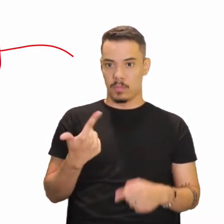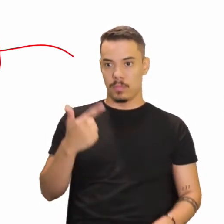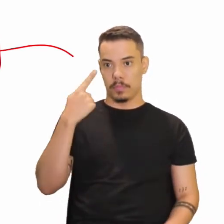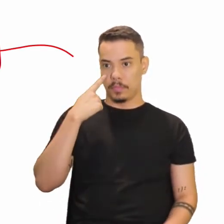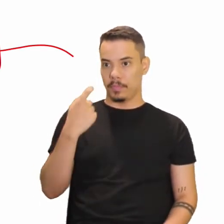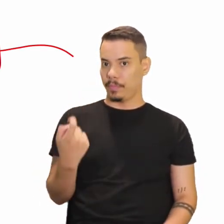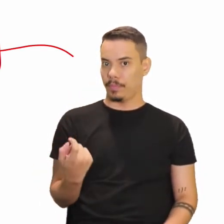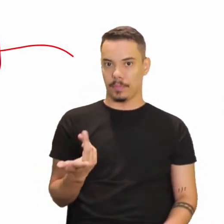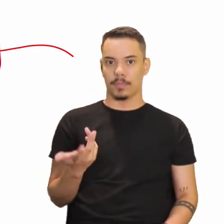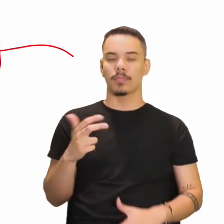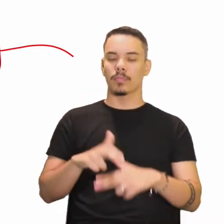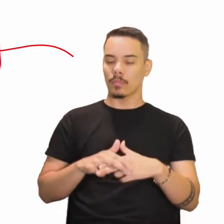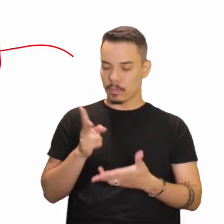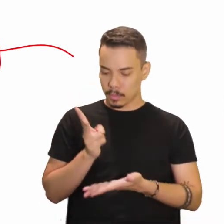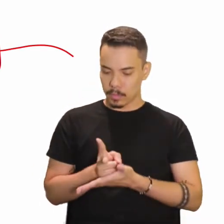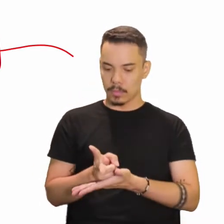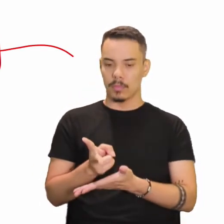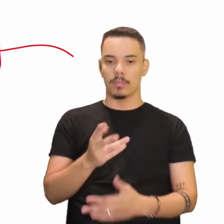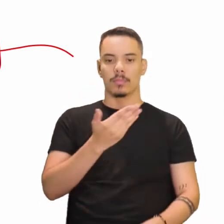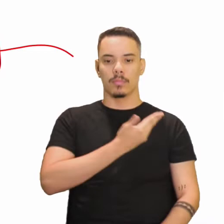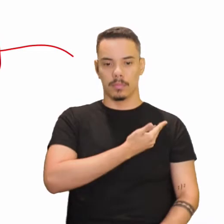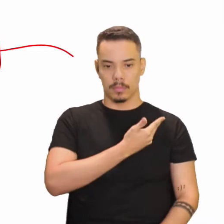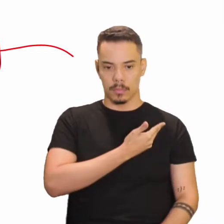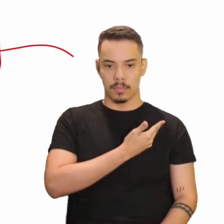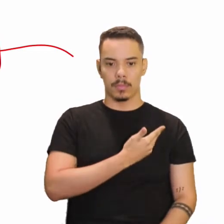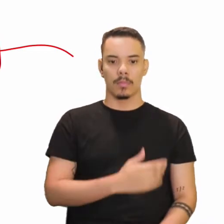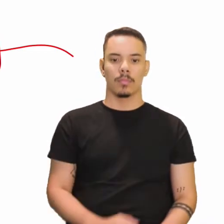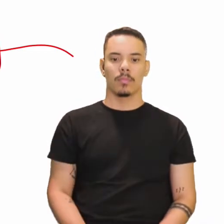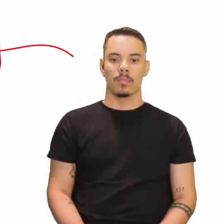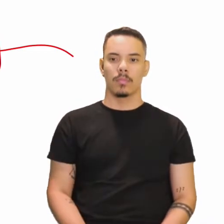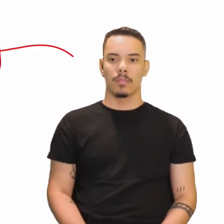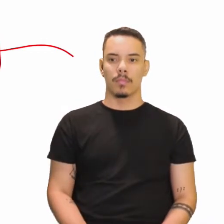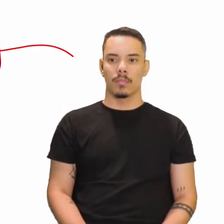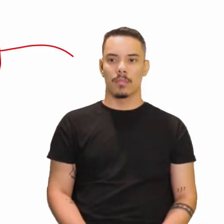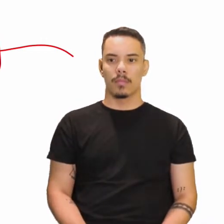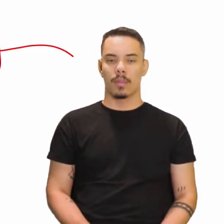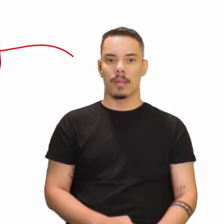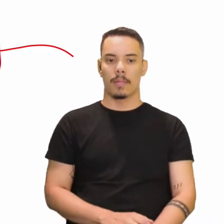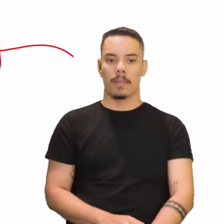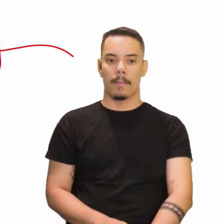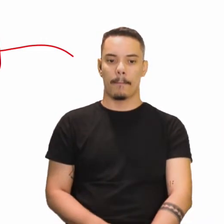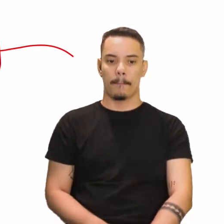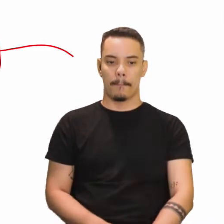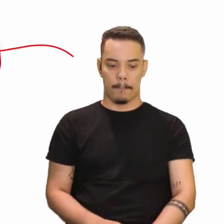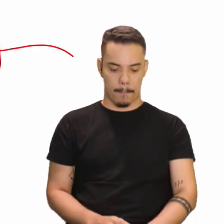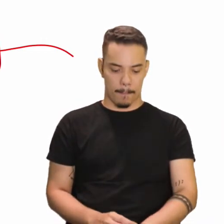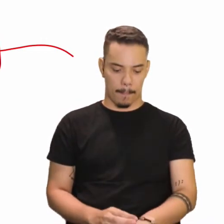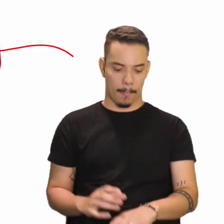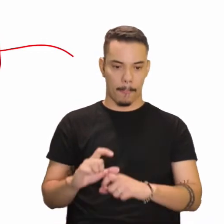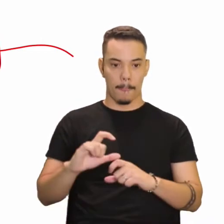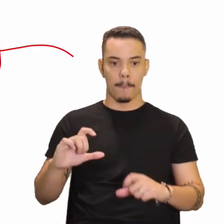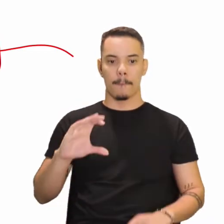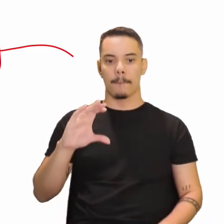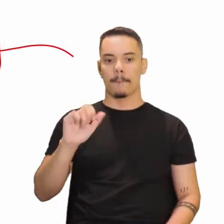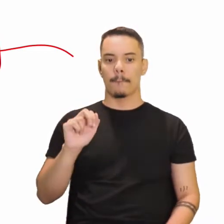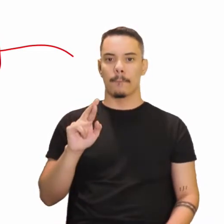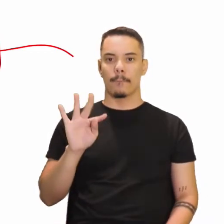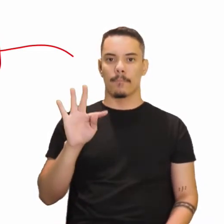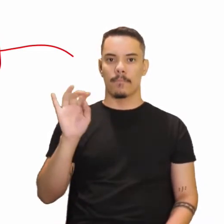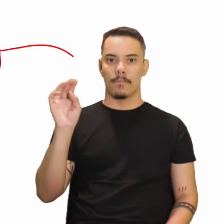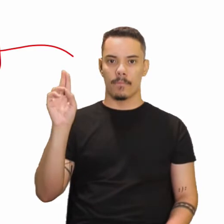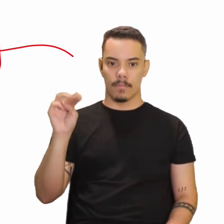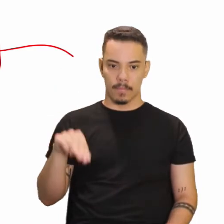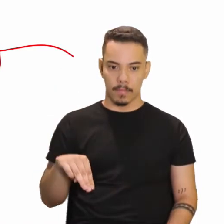e mesmo assim ele continua sendo amigo do sapo então o cartoon de Alexandre